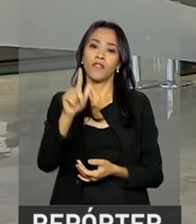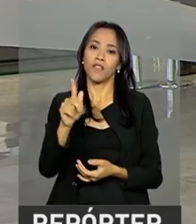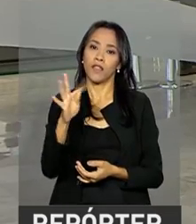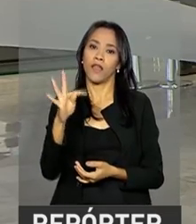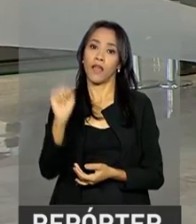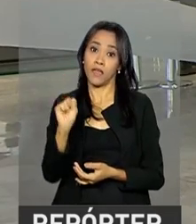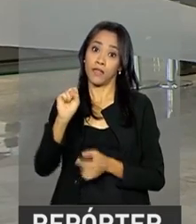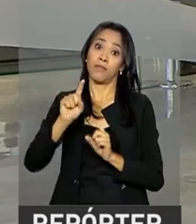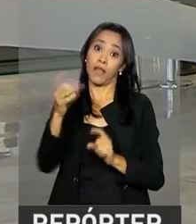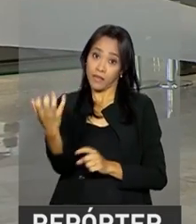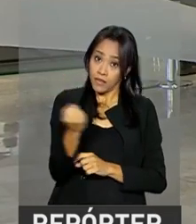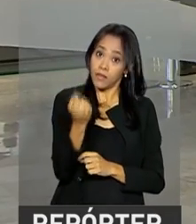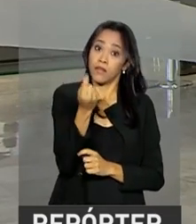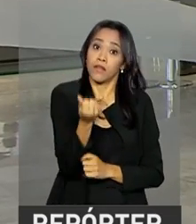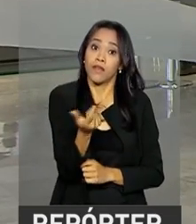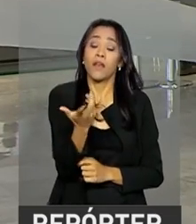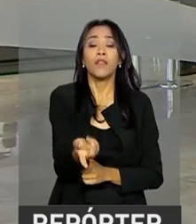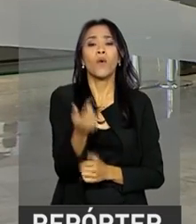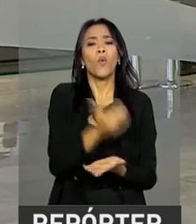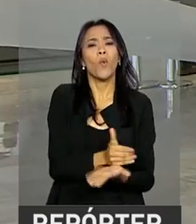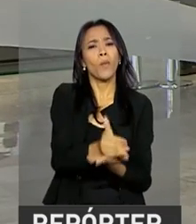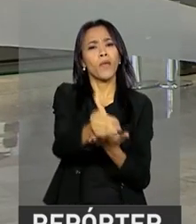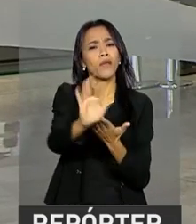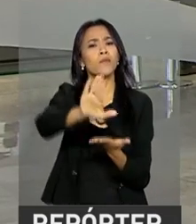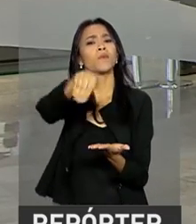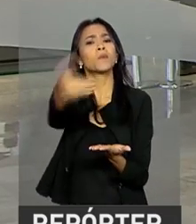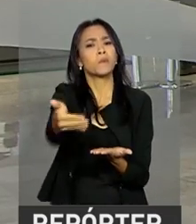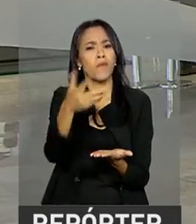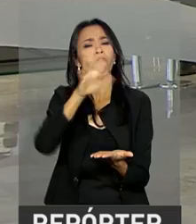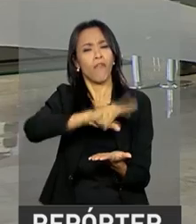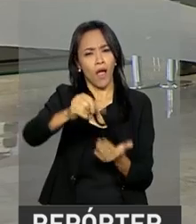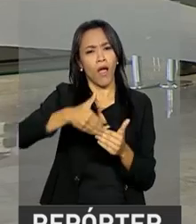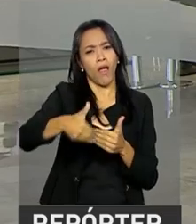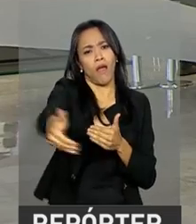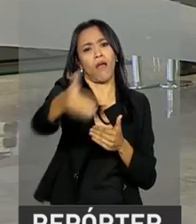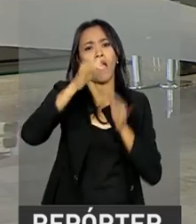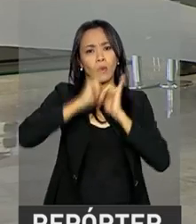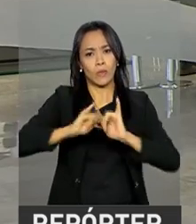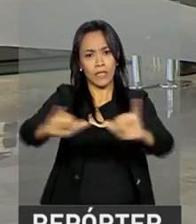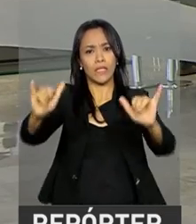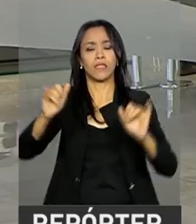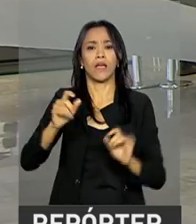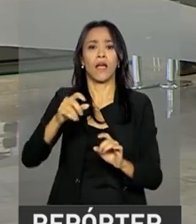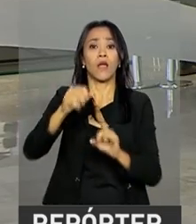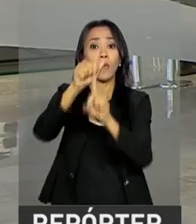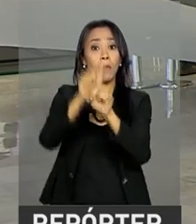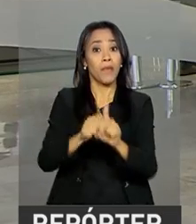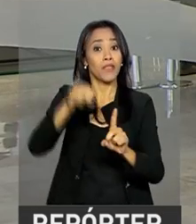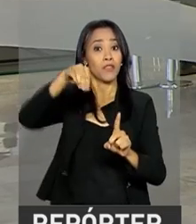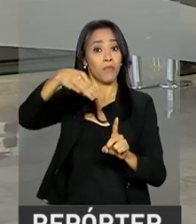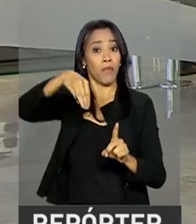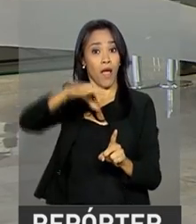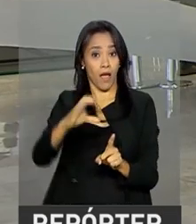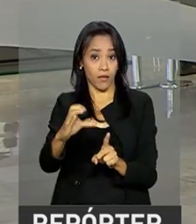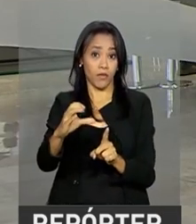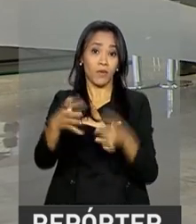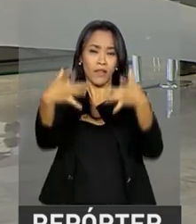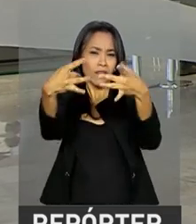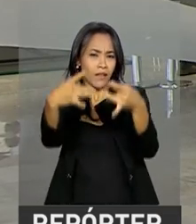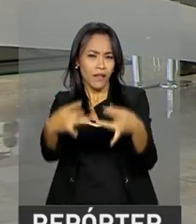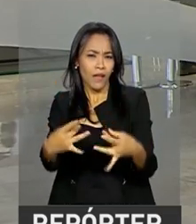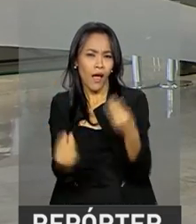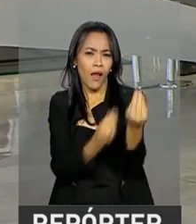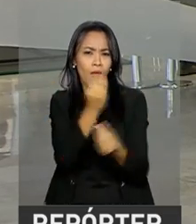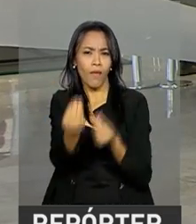dos saques deve ser anunciado que vai ser a partir do mês de março. E os detalhes de como